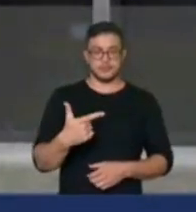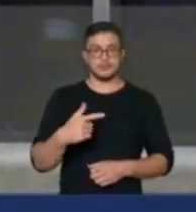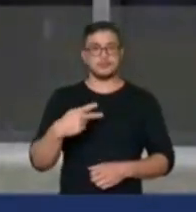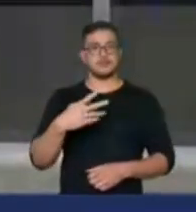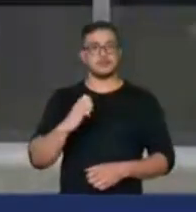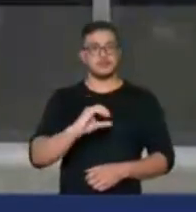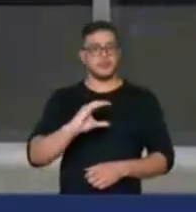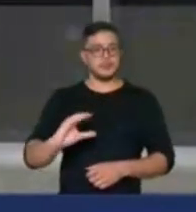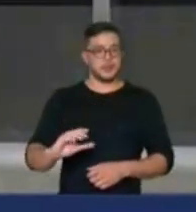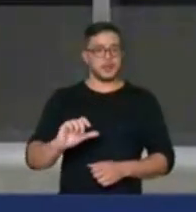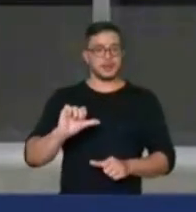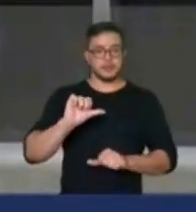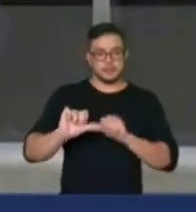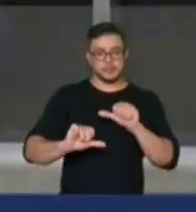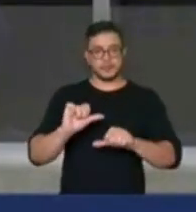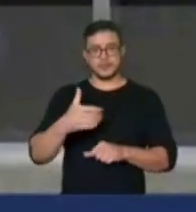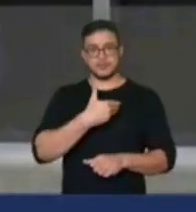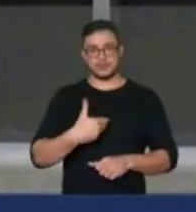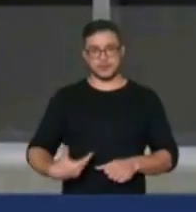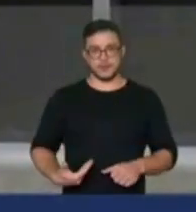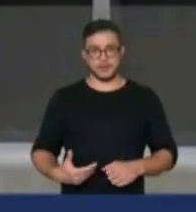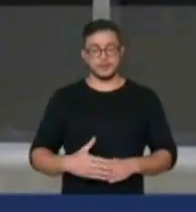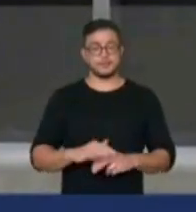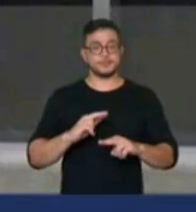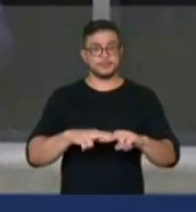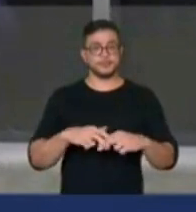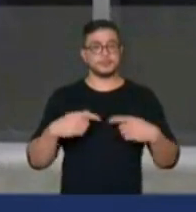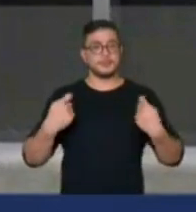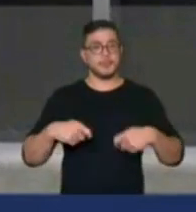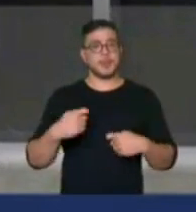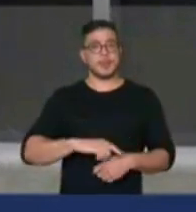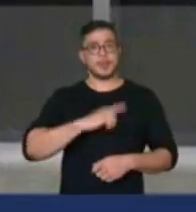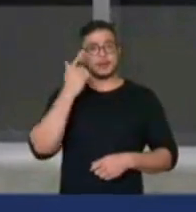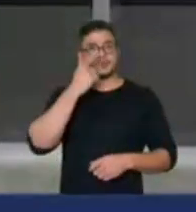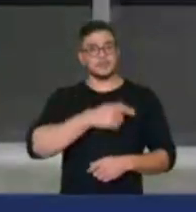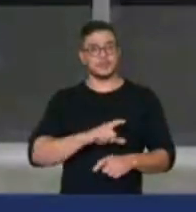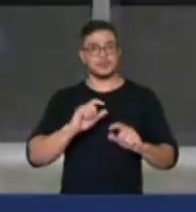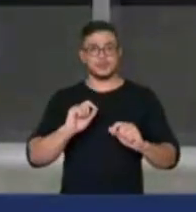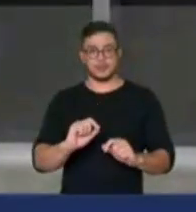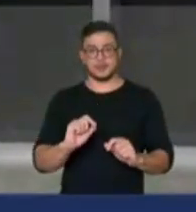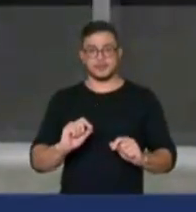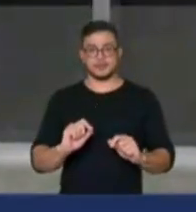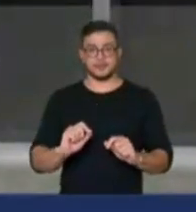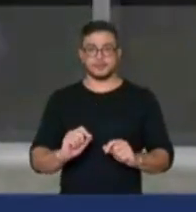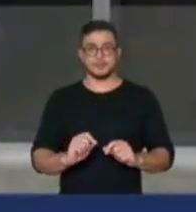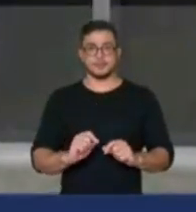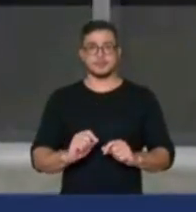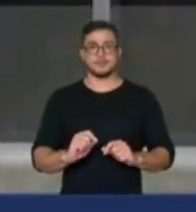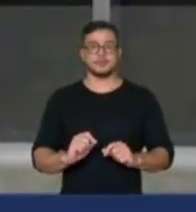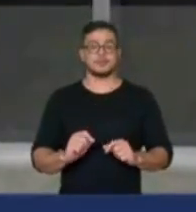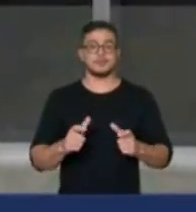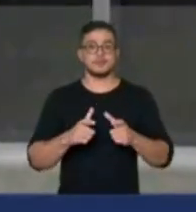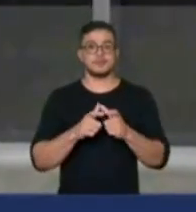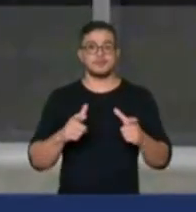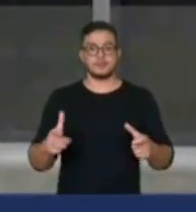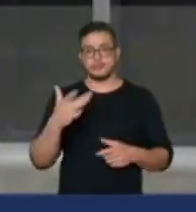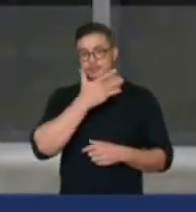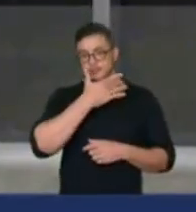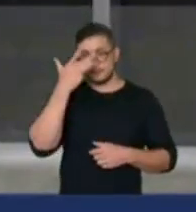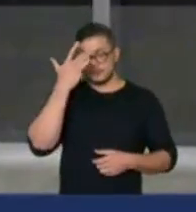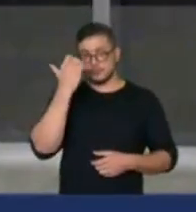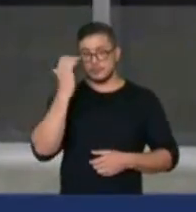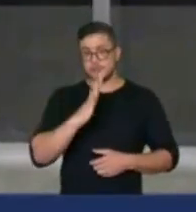do Bolsa Família, para garantir que milhões de brasileiros possam receber o Bolsa Família de